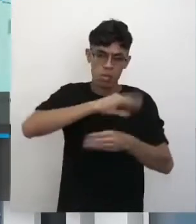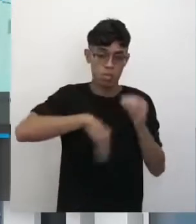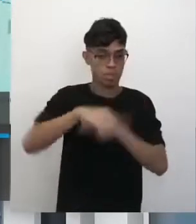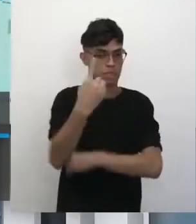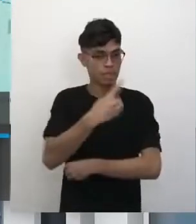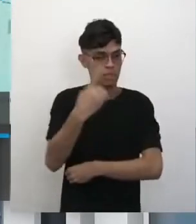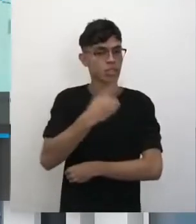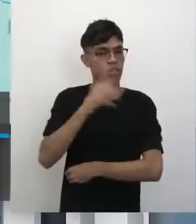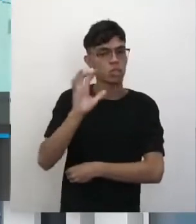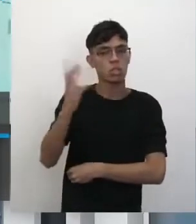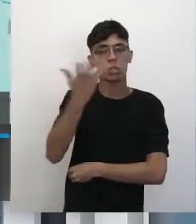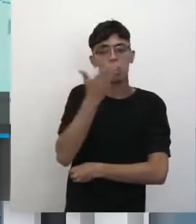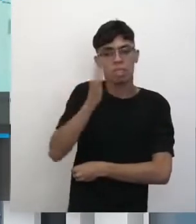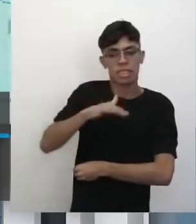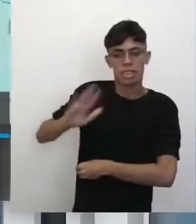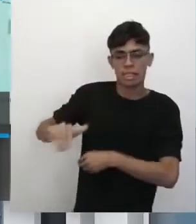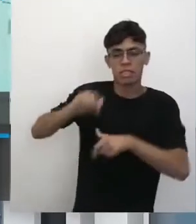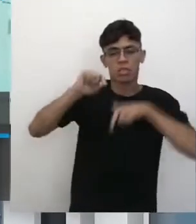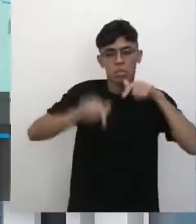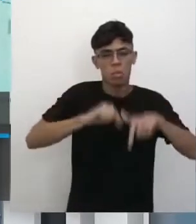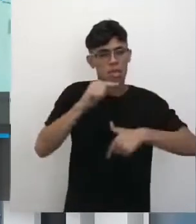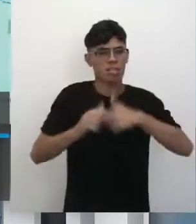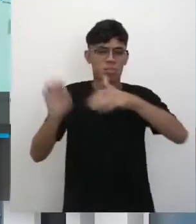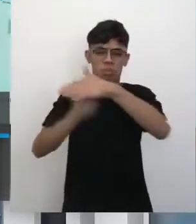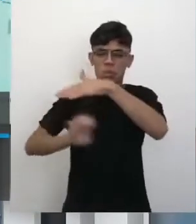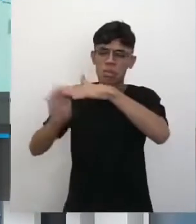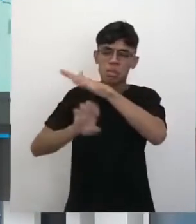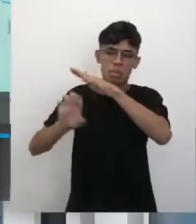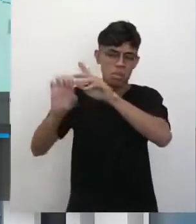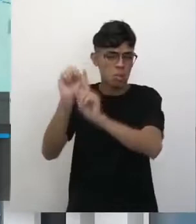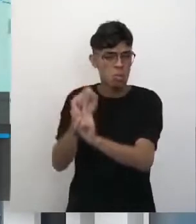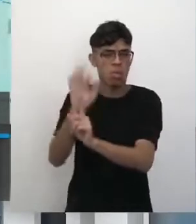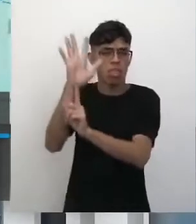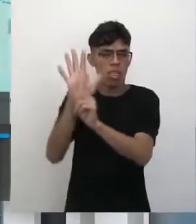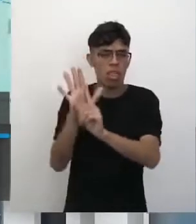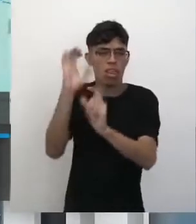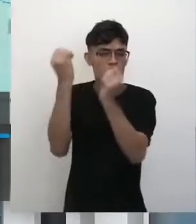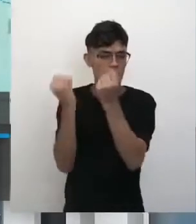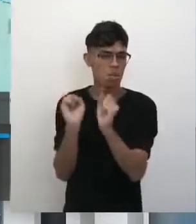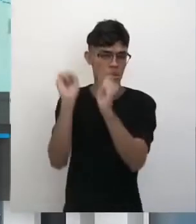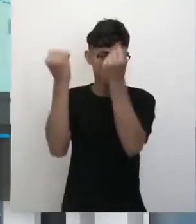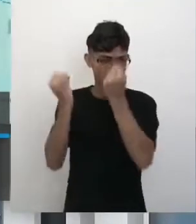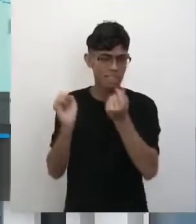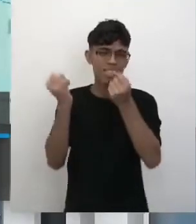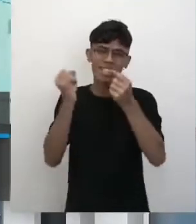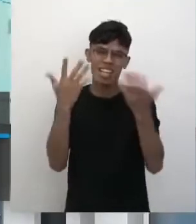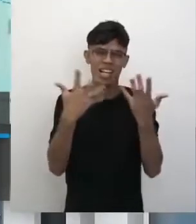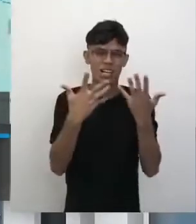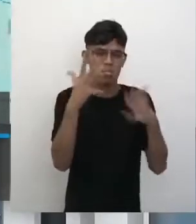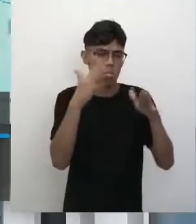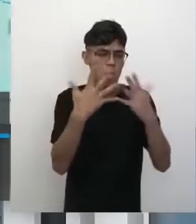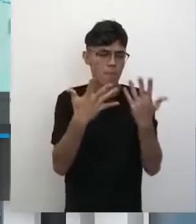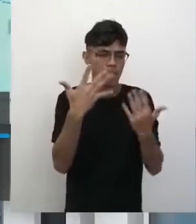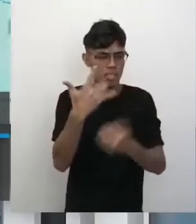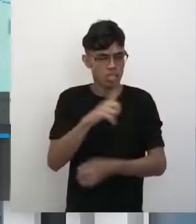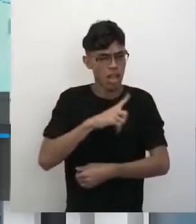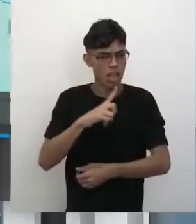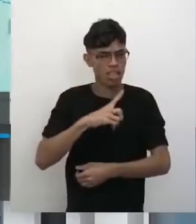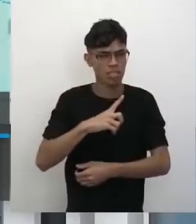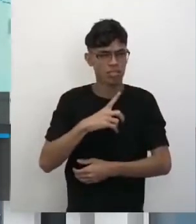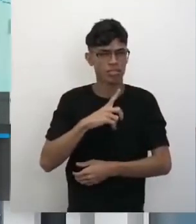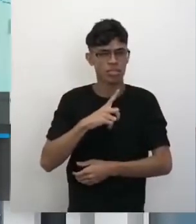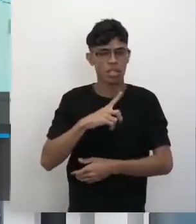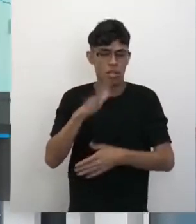Industrial, que as crianças iam trabalhar nas fábricas, parece que ainda tem, em certa parte, algumas características dessas.